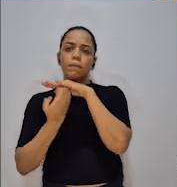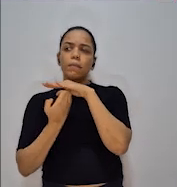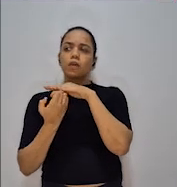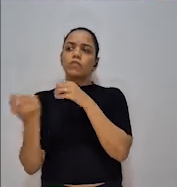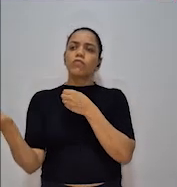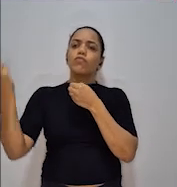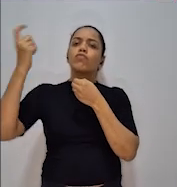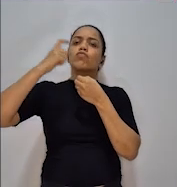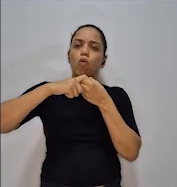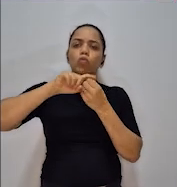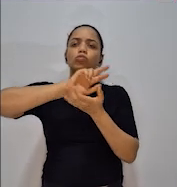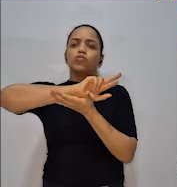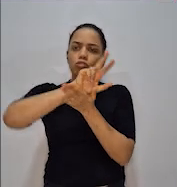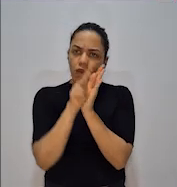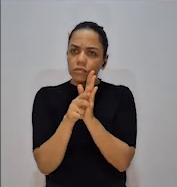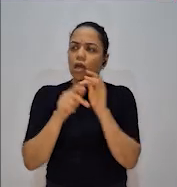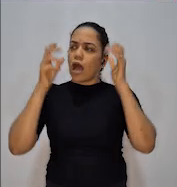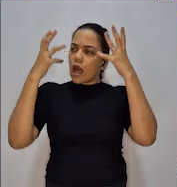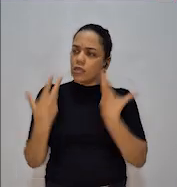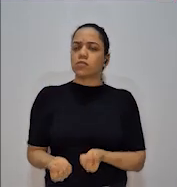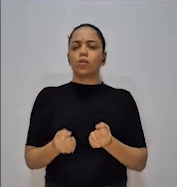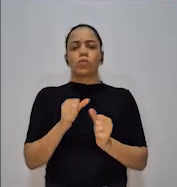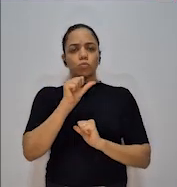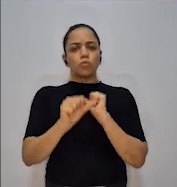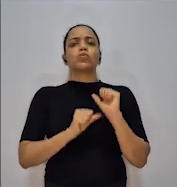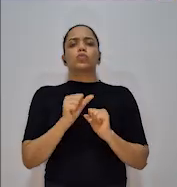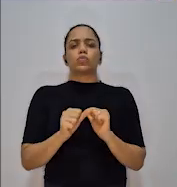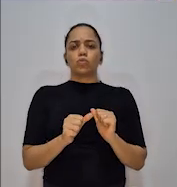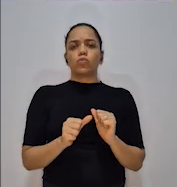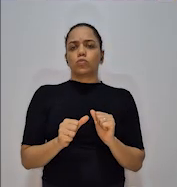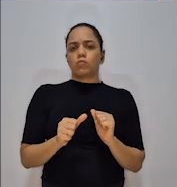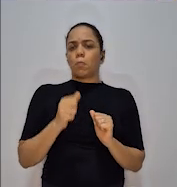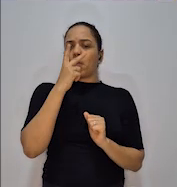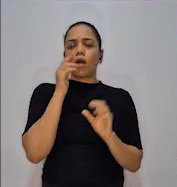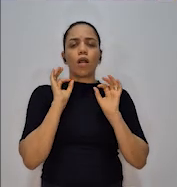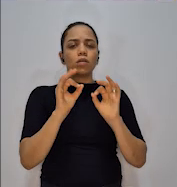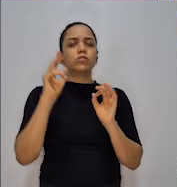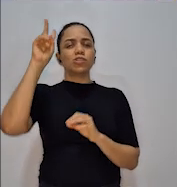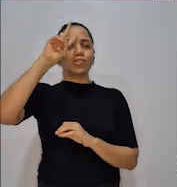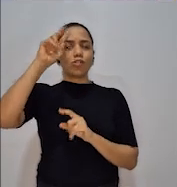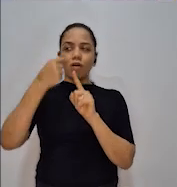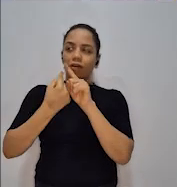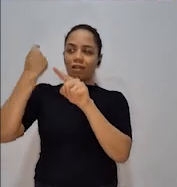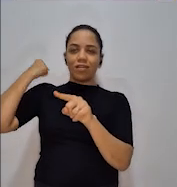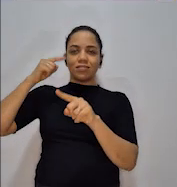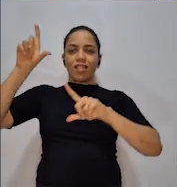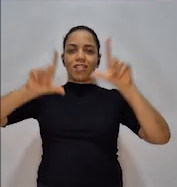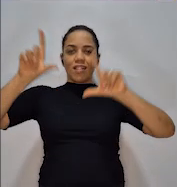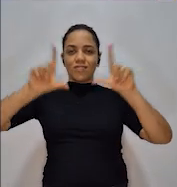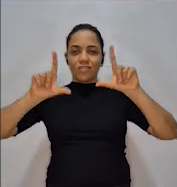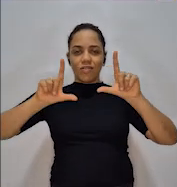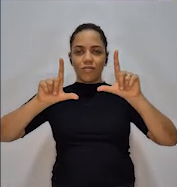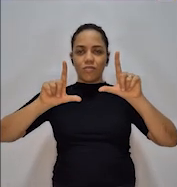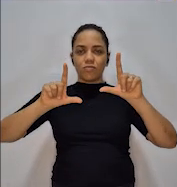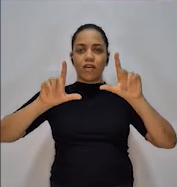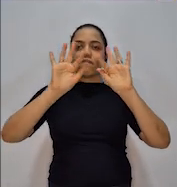suas práticas de diversidade, e a gente pode olhar até mesmo na televisão, né? Historicamente, protagonistas eram